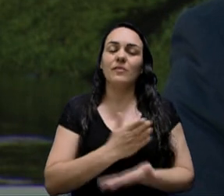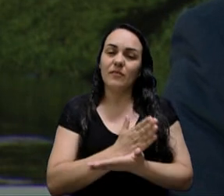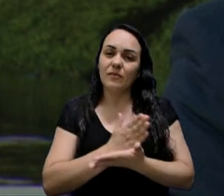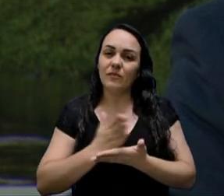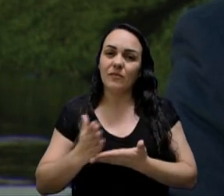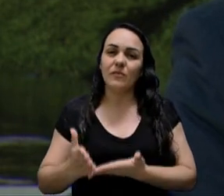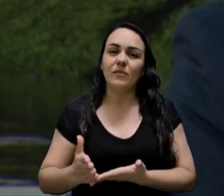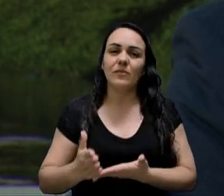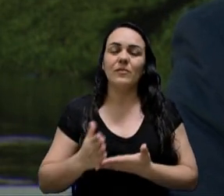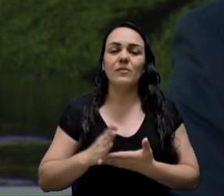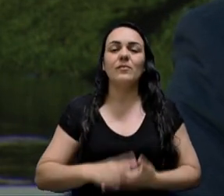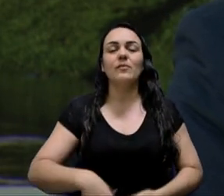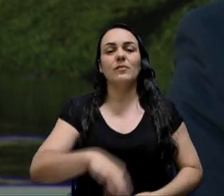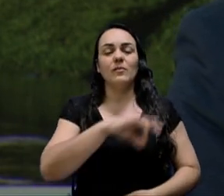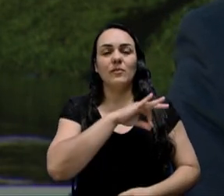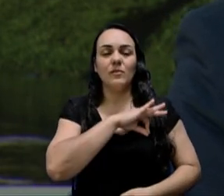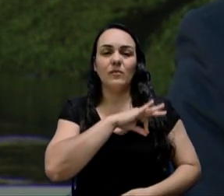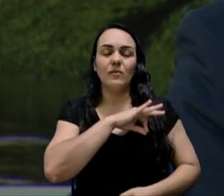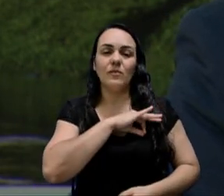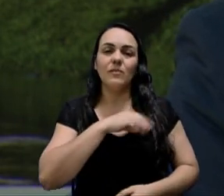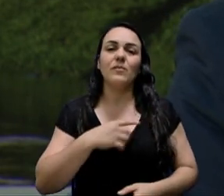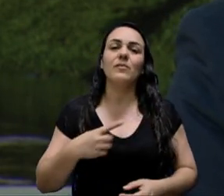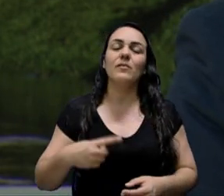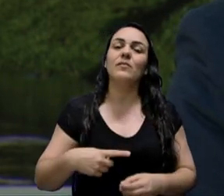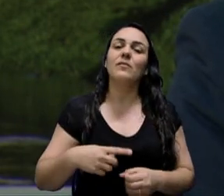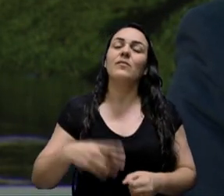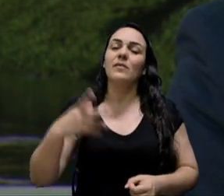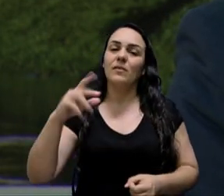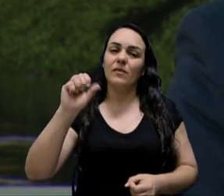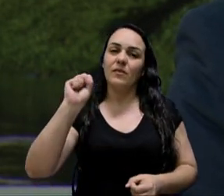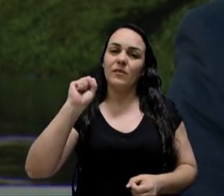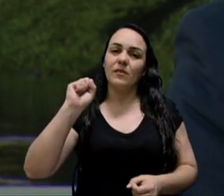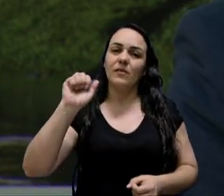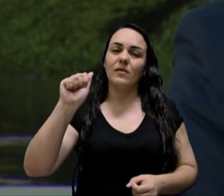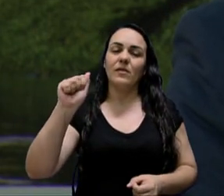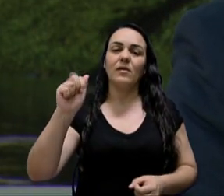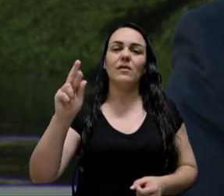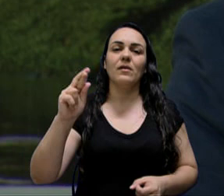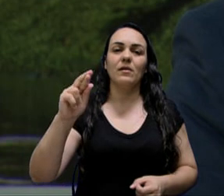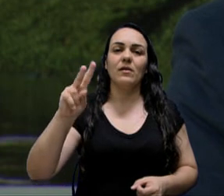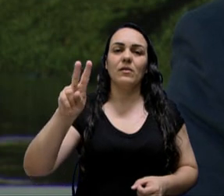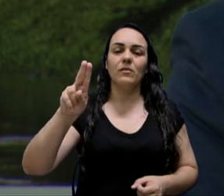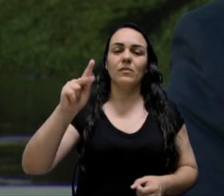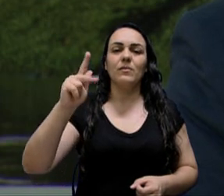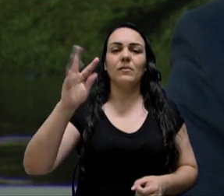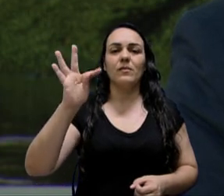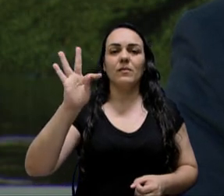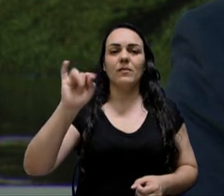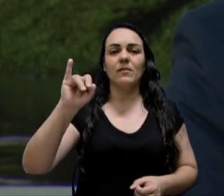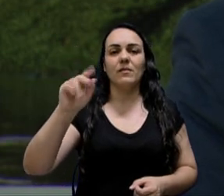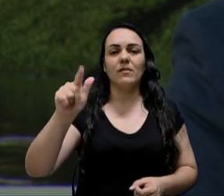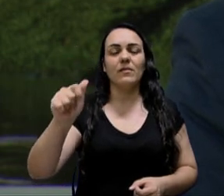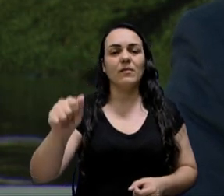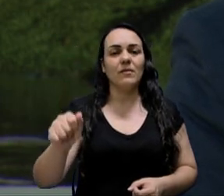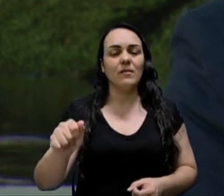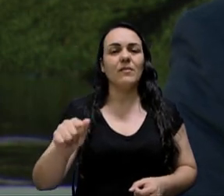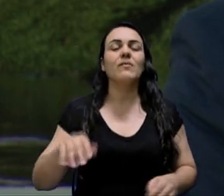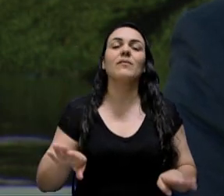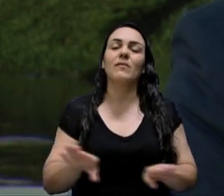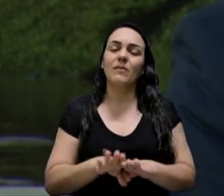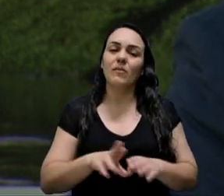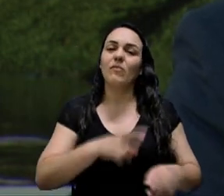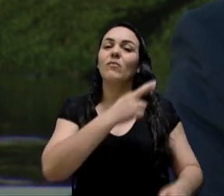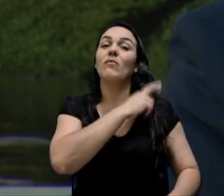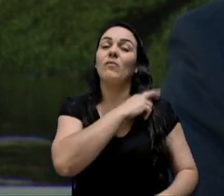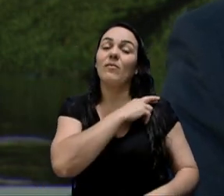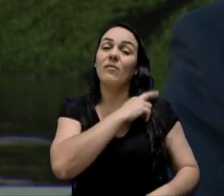Iniciou-se na delegacia do município de Sarutaiá, pertencente à seccional de Avaré, hoje sob responsabilidade